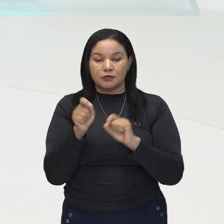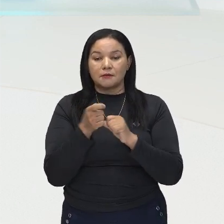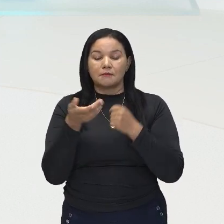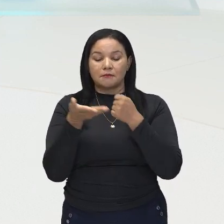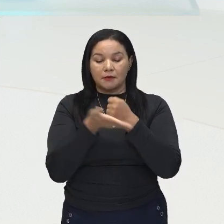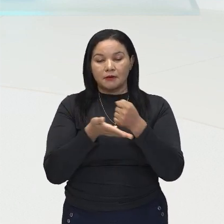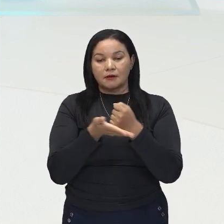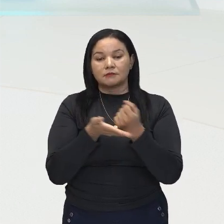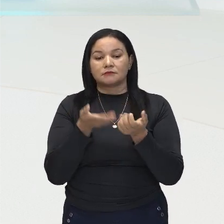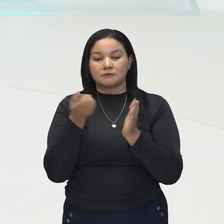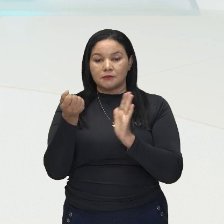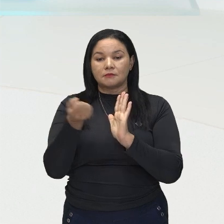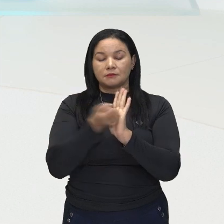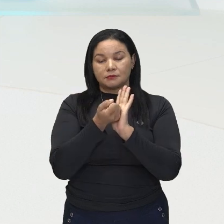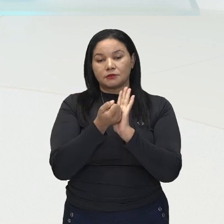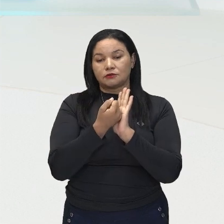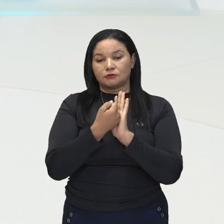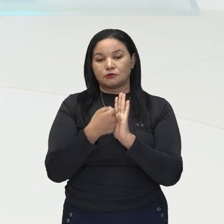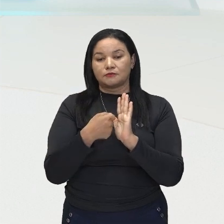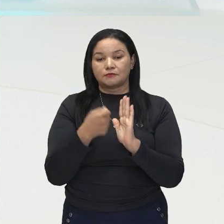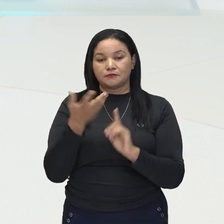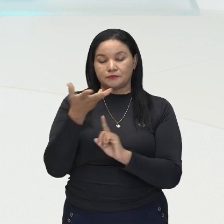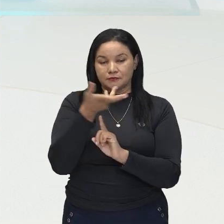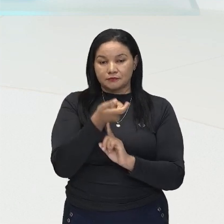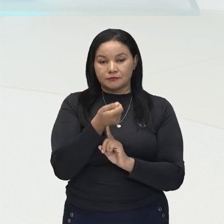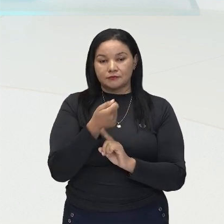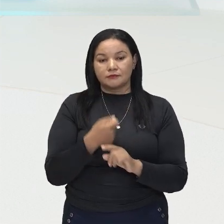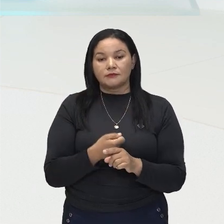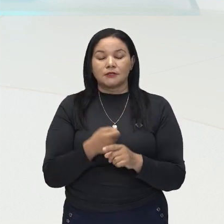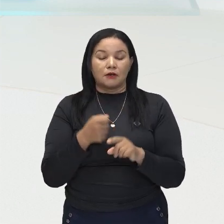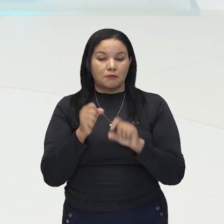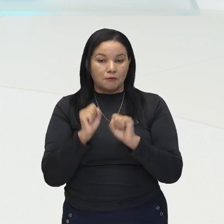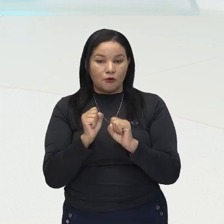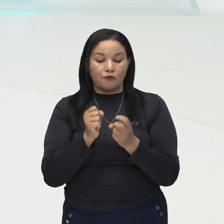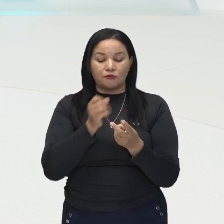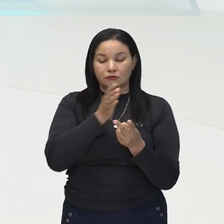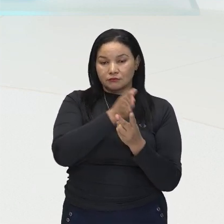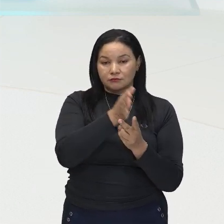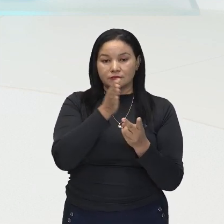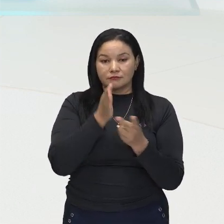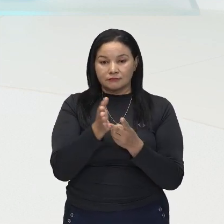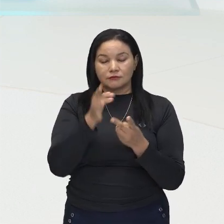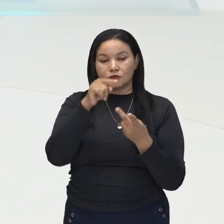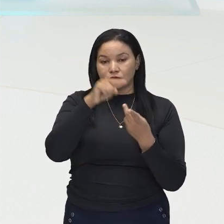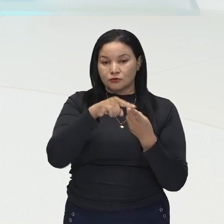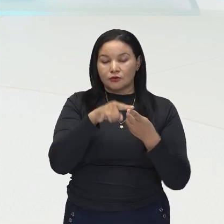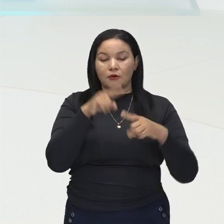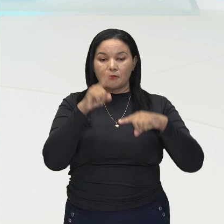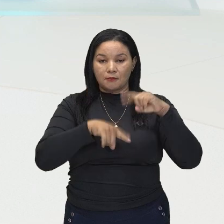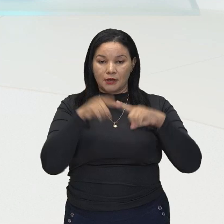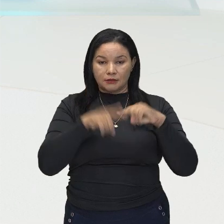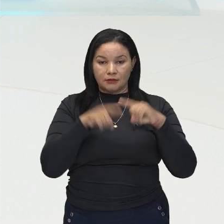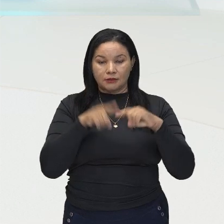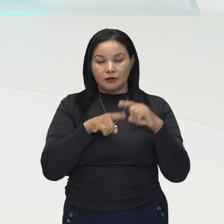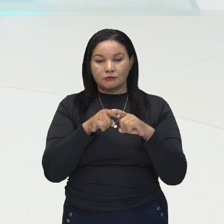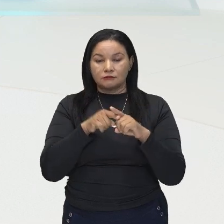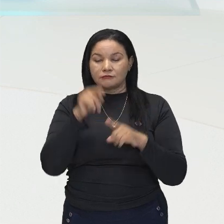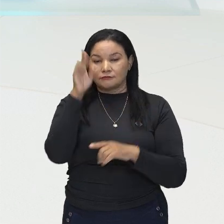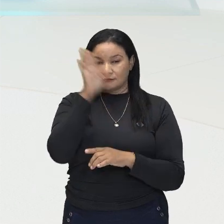patrimônios. Então, podemos ver os patrimônios materiais, que seriam, por exemplo, a nível